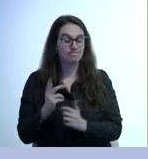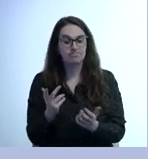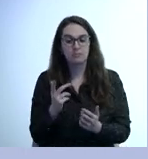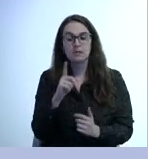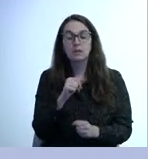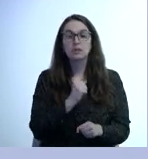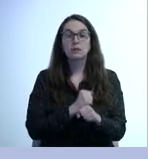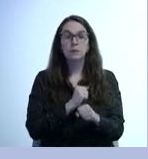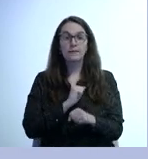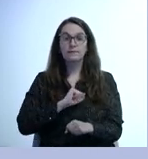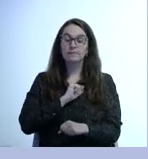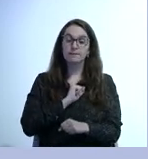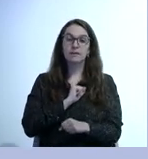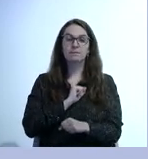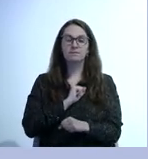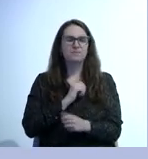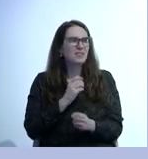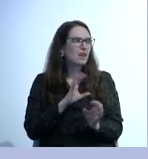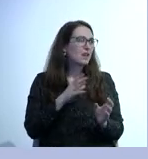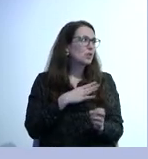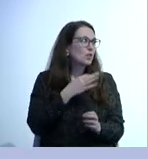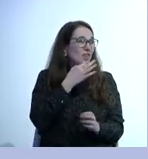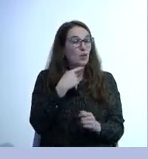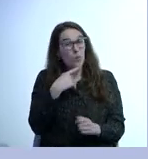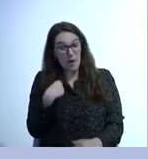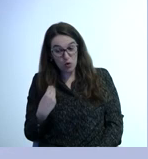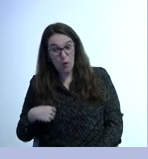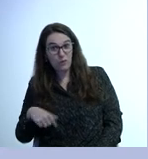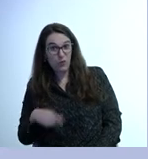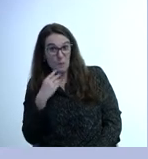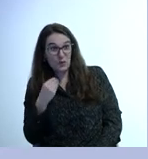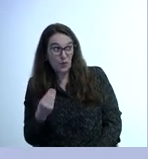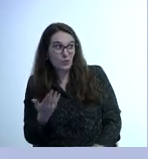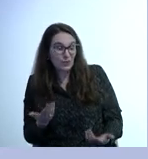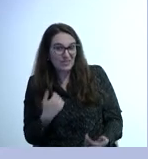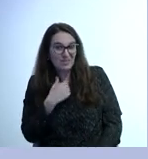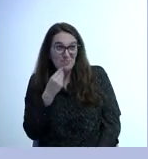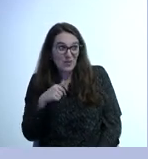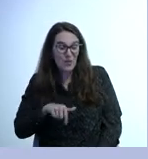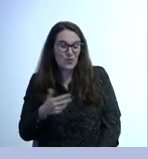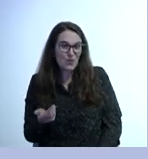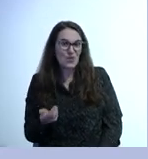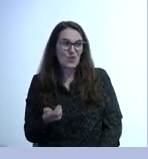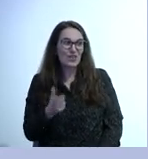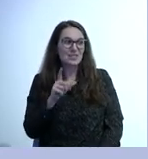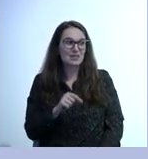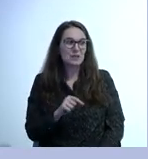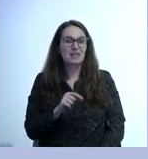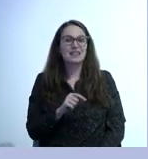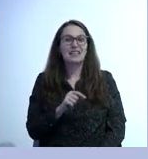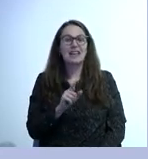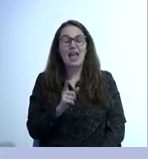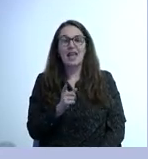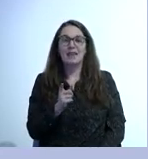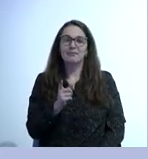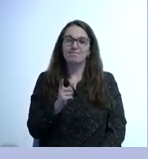é... É evidente que eu estou aqui um bocadinho naquela condição do mais novo, não é? Portanto, que é muito simpática, mas é também, obviamente, passar o trabalho